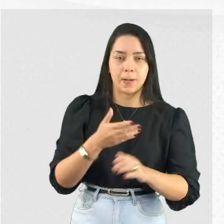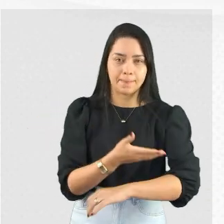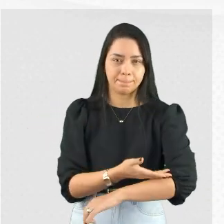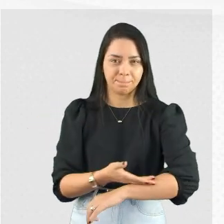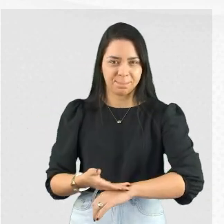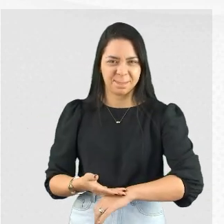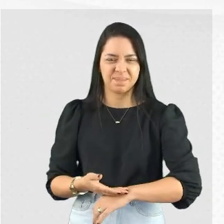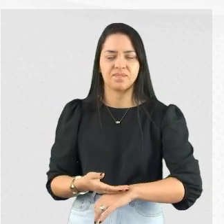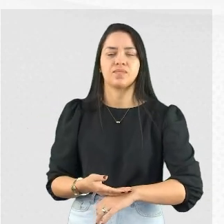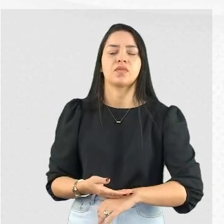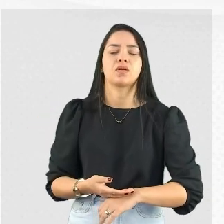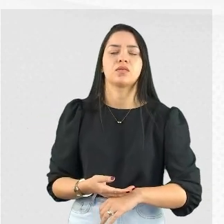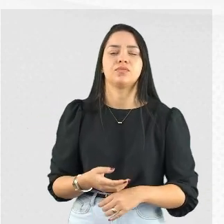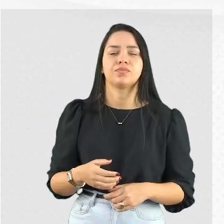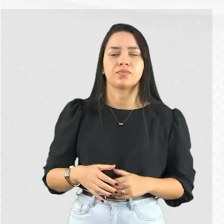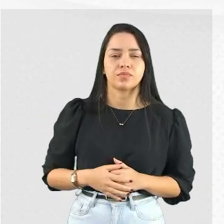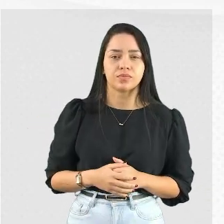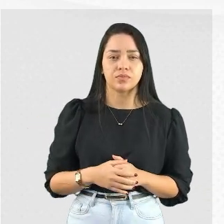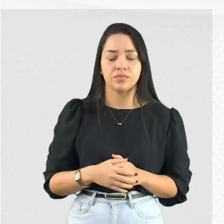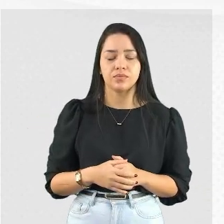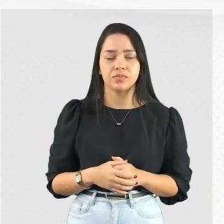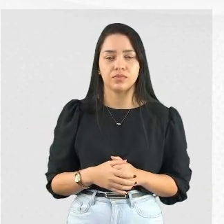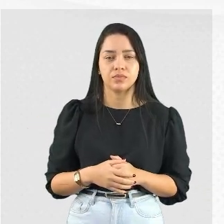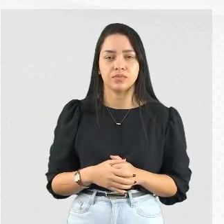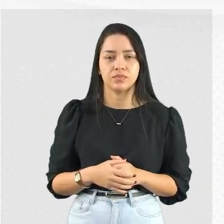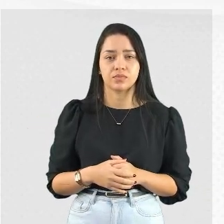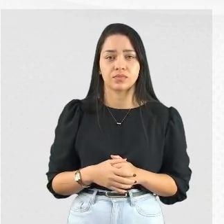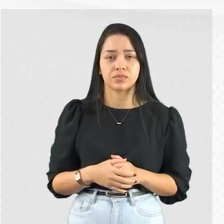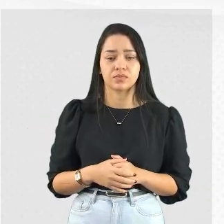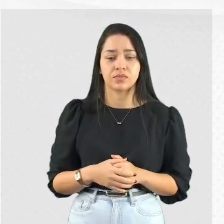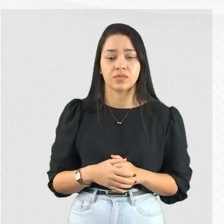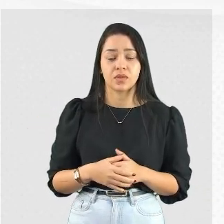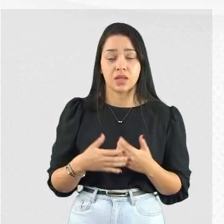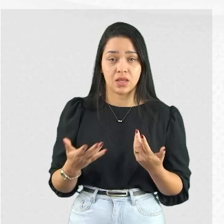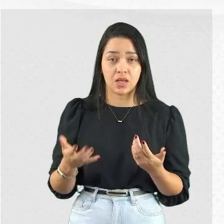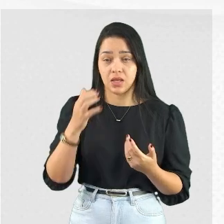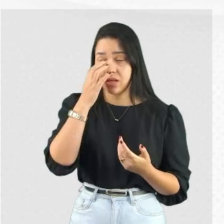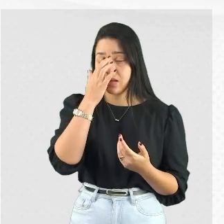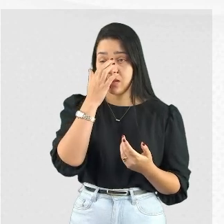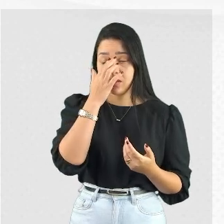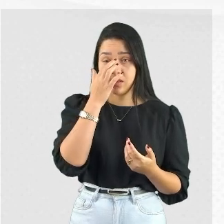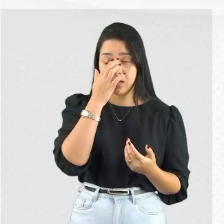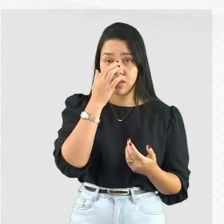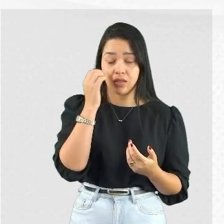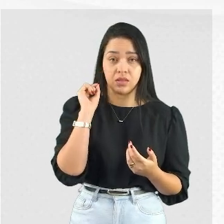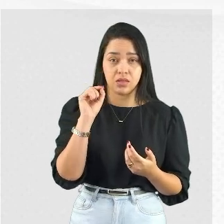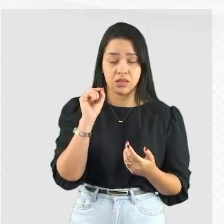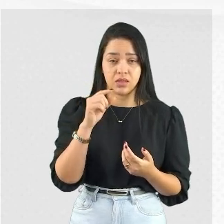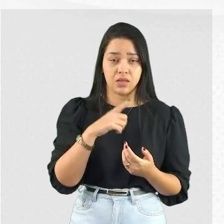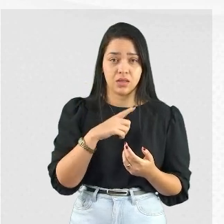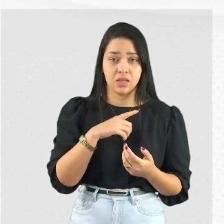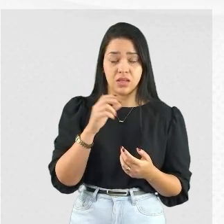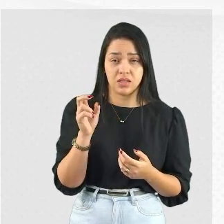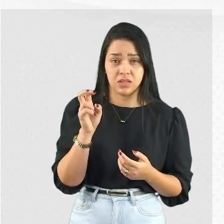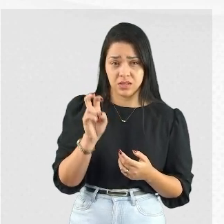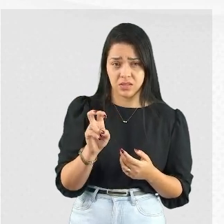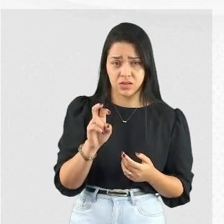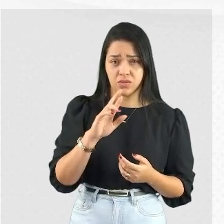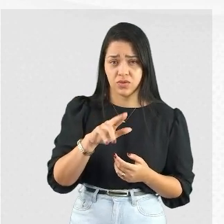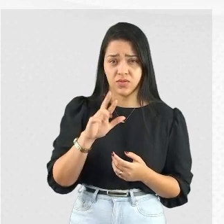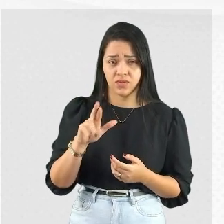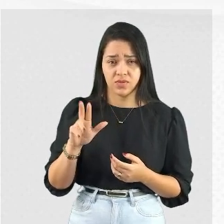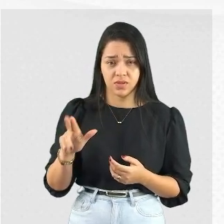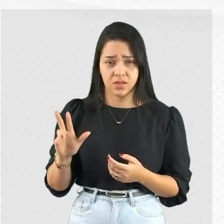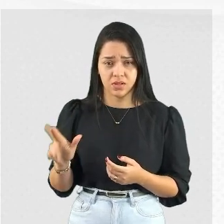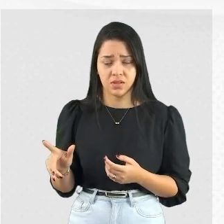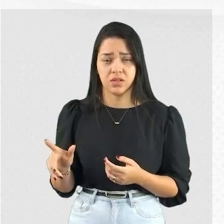pelo pardo escuro, pardo médio e o pardo claro, tá? E aí gerando, então, 5 fenótipos diferentes no